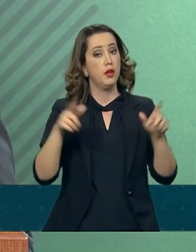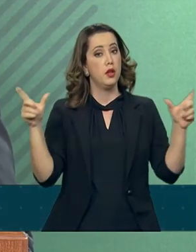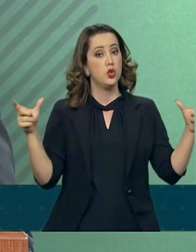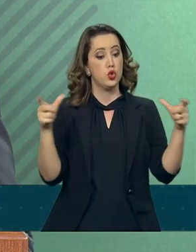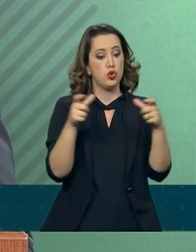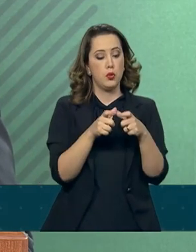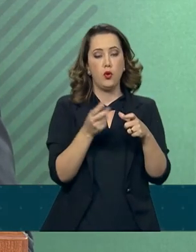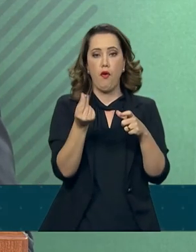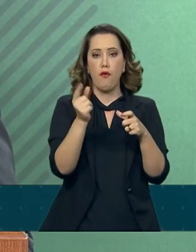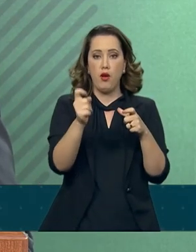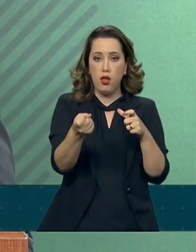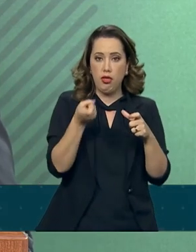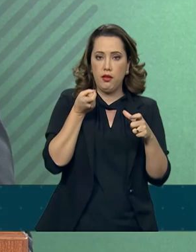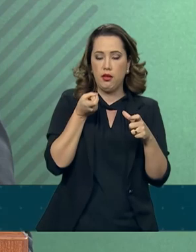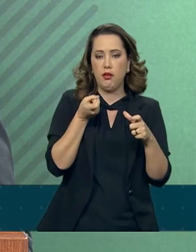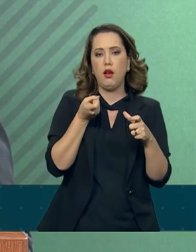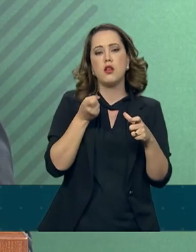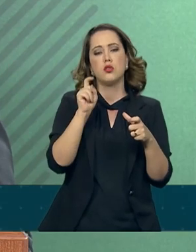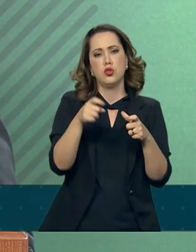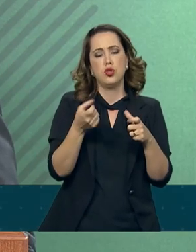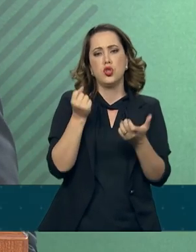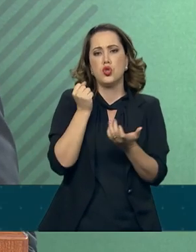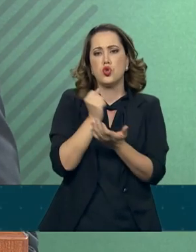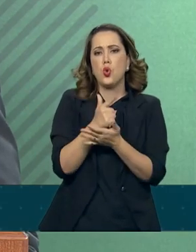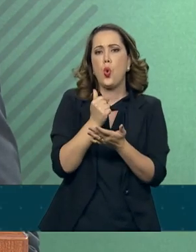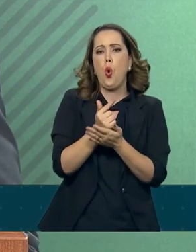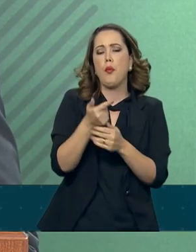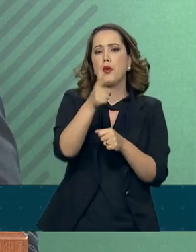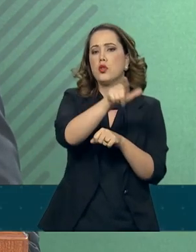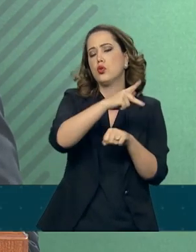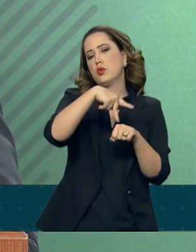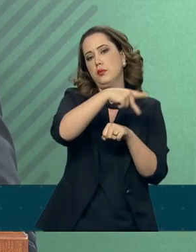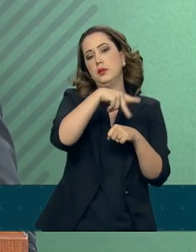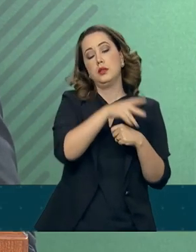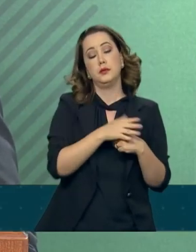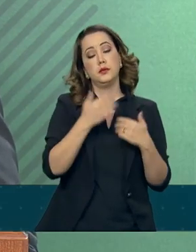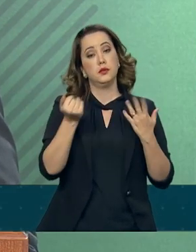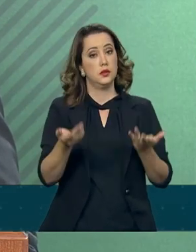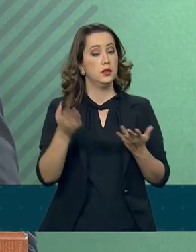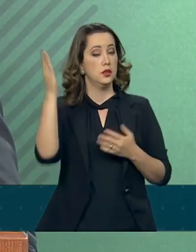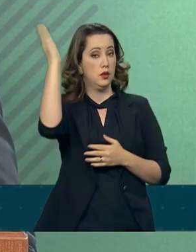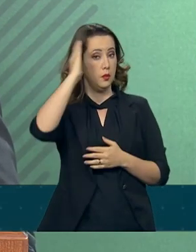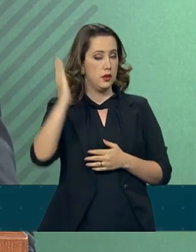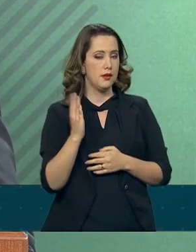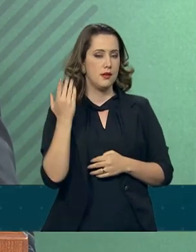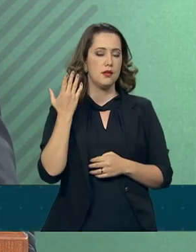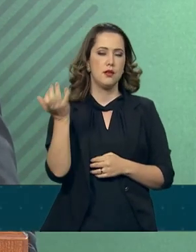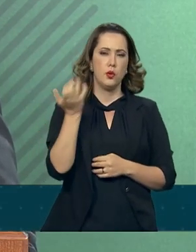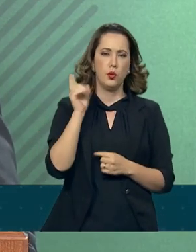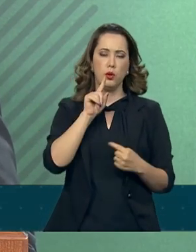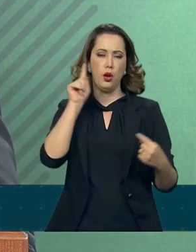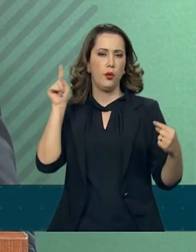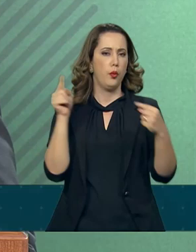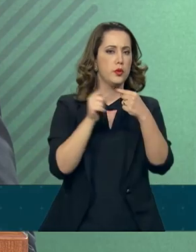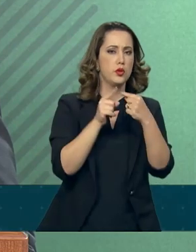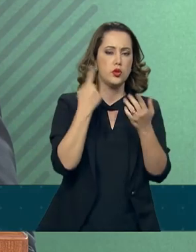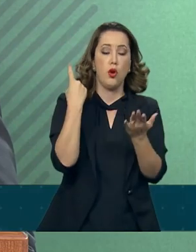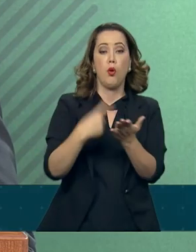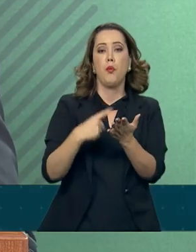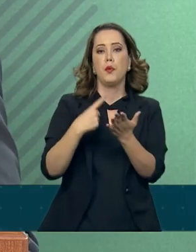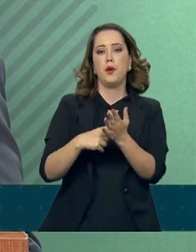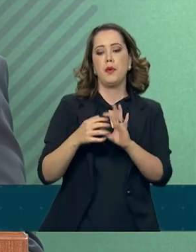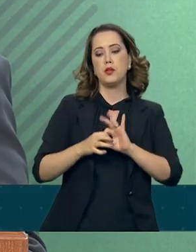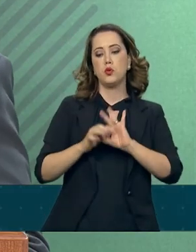dos acordo acordos bilaterais nesse sentido o brasil pretende estabelecer um acordo de